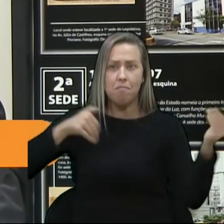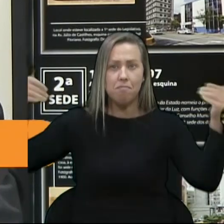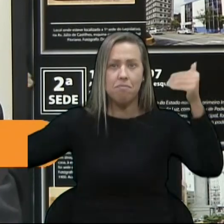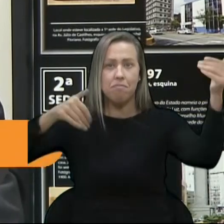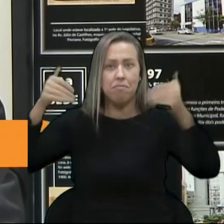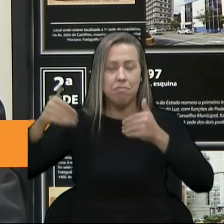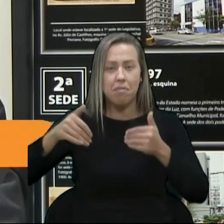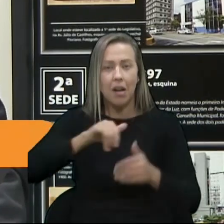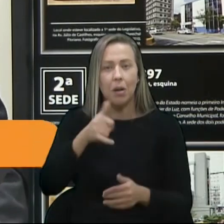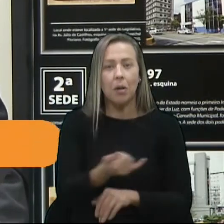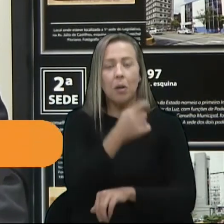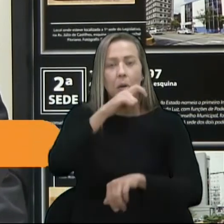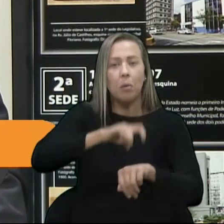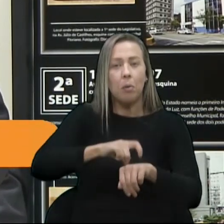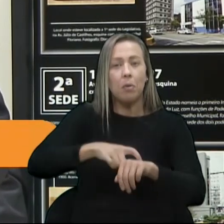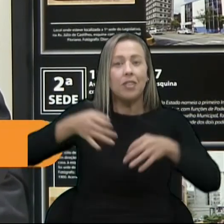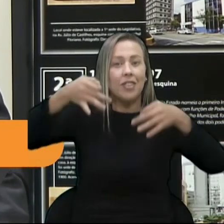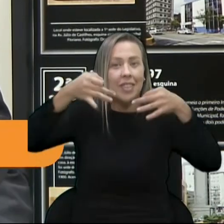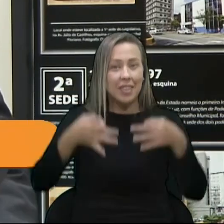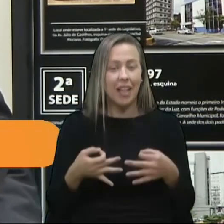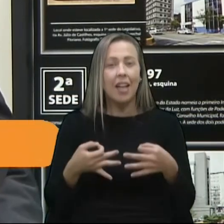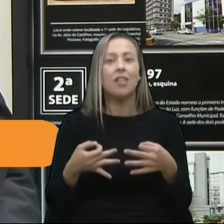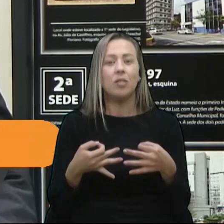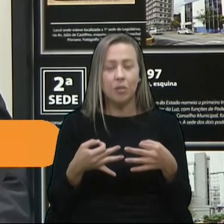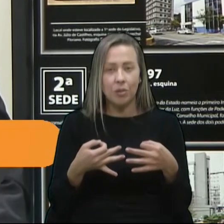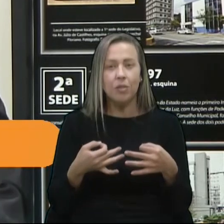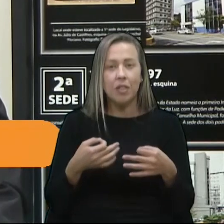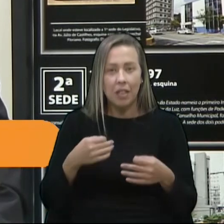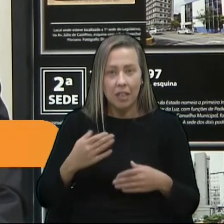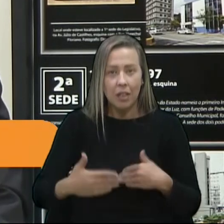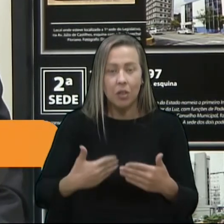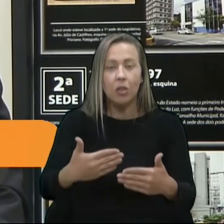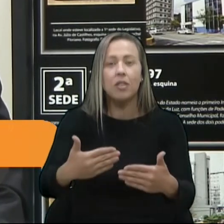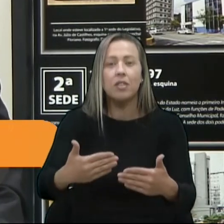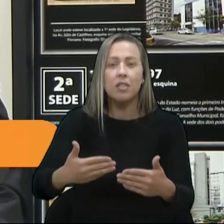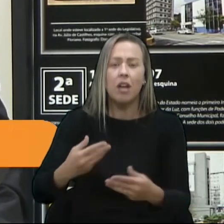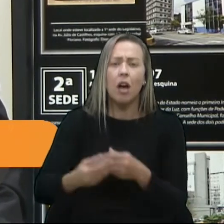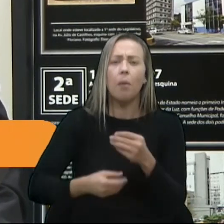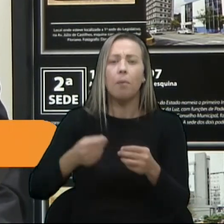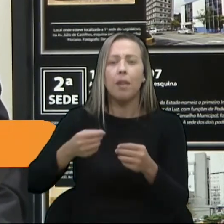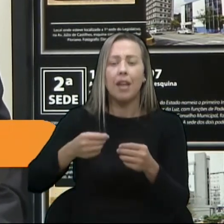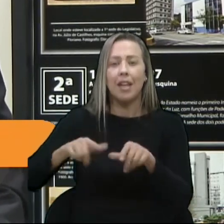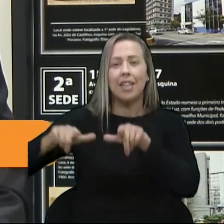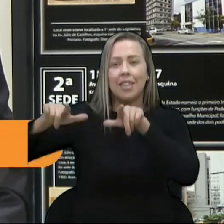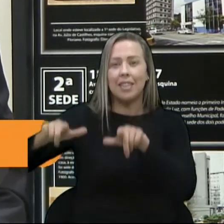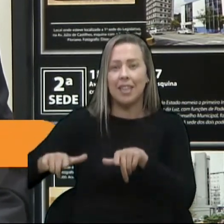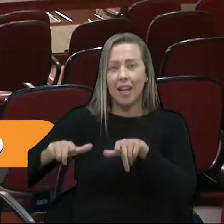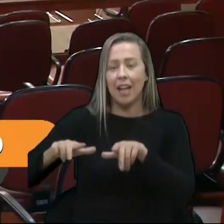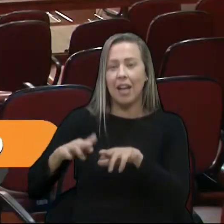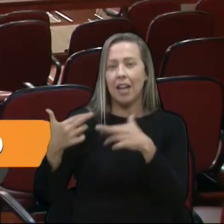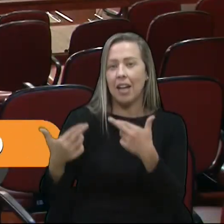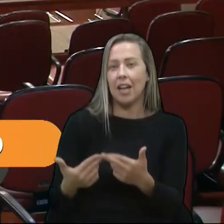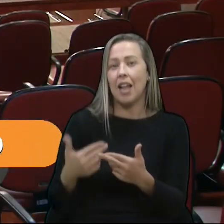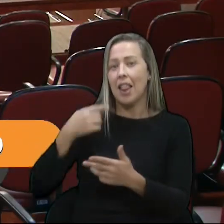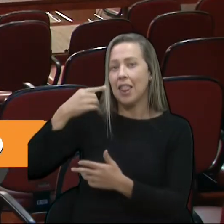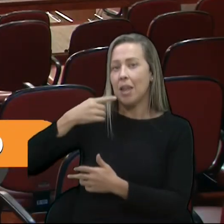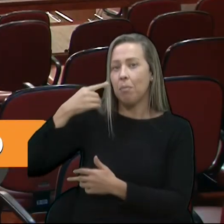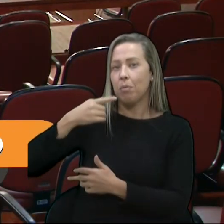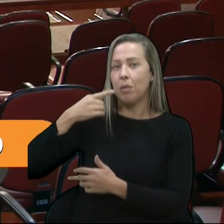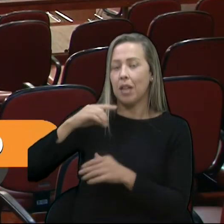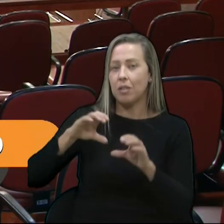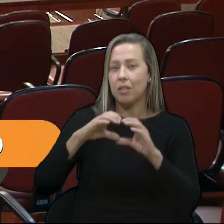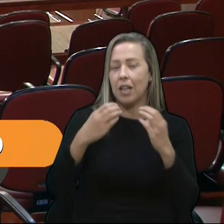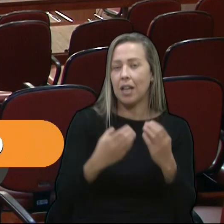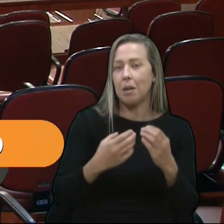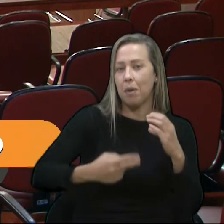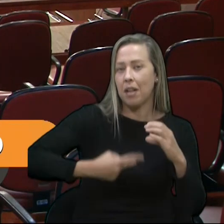e num cenário mais apropriado possível, porque estamos aqui no plenário Sala das Sessões, deputado Nadir Rossetti, da Câmara